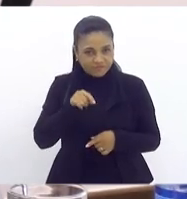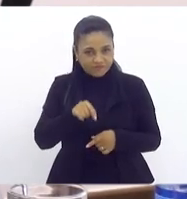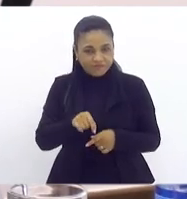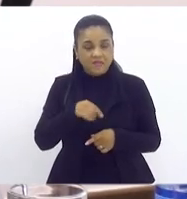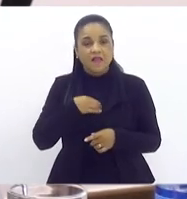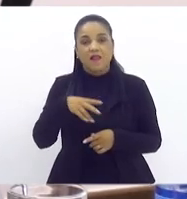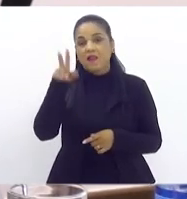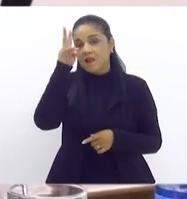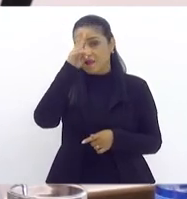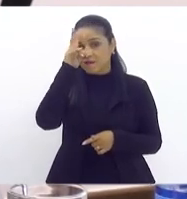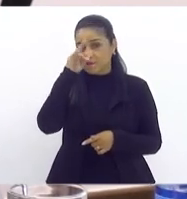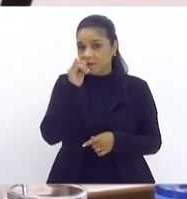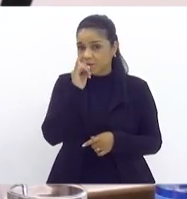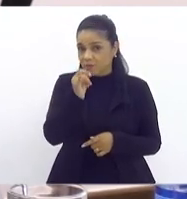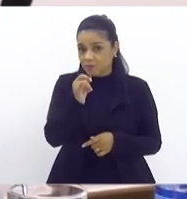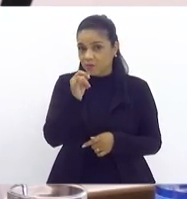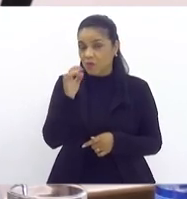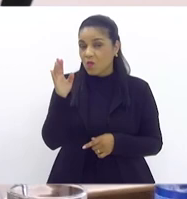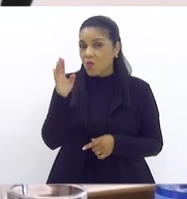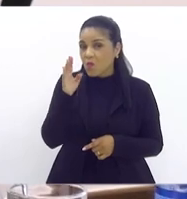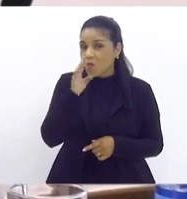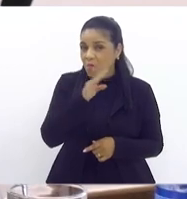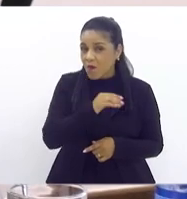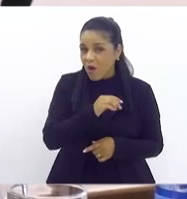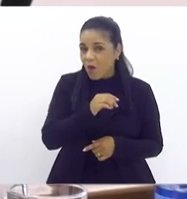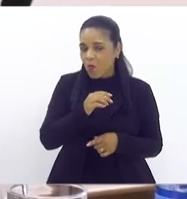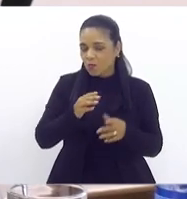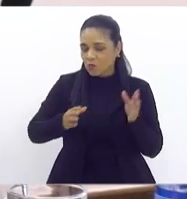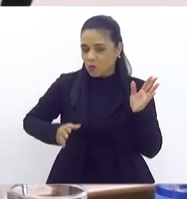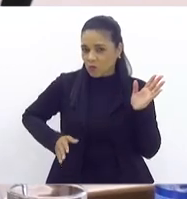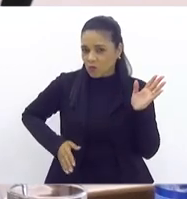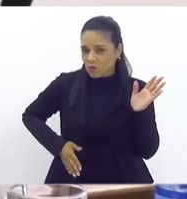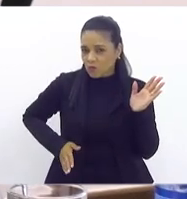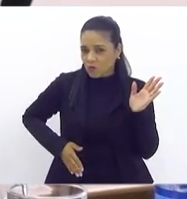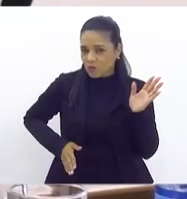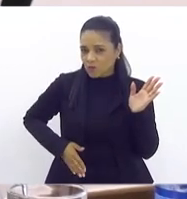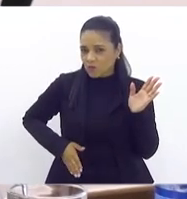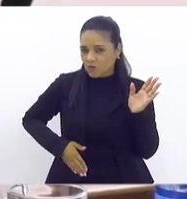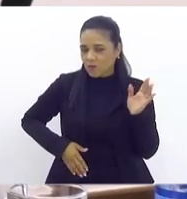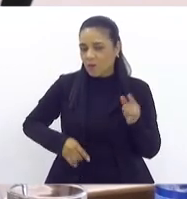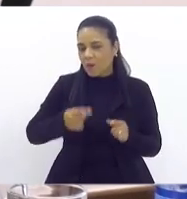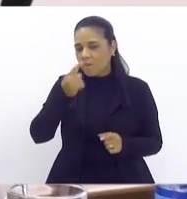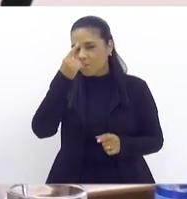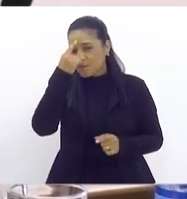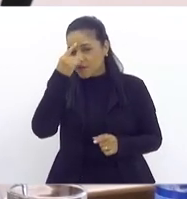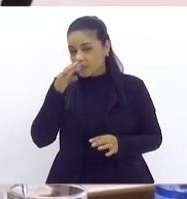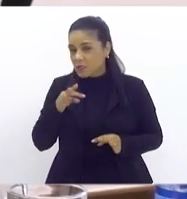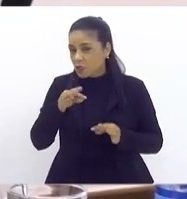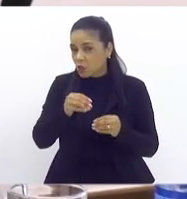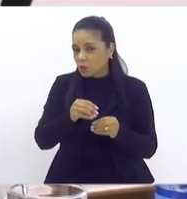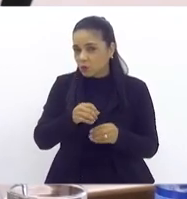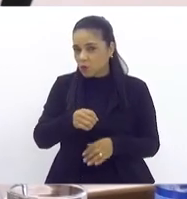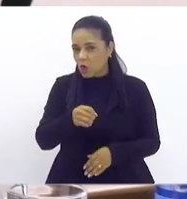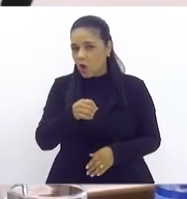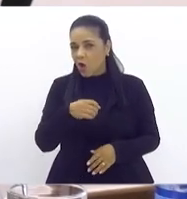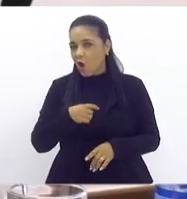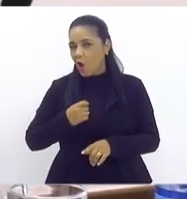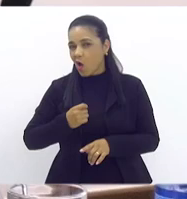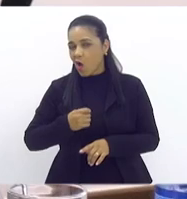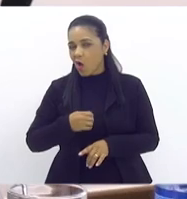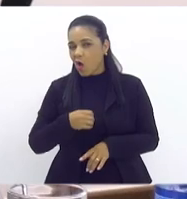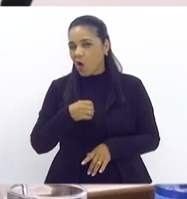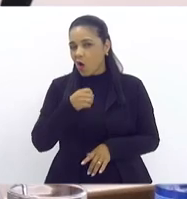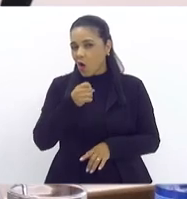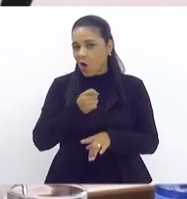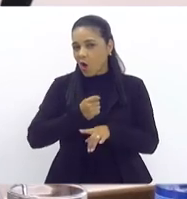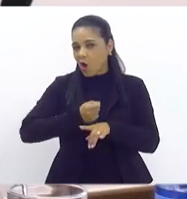menos lembrar que o mal de todo malandro é a achar que todo mundo é otário Ou seja você pelo menos